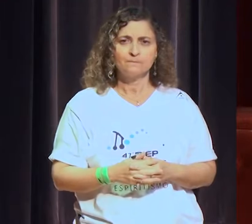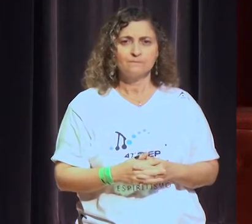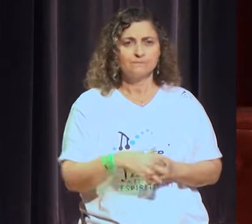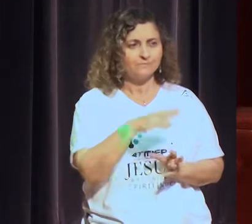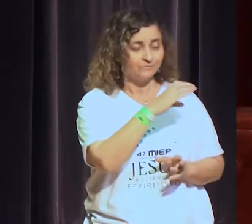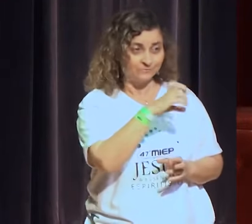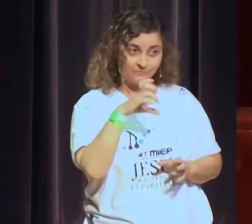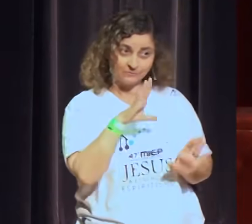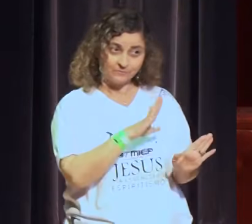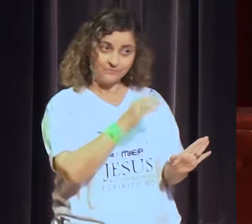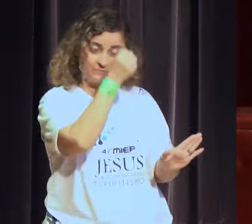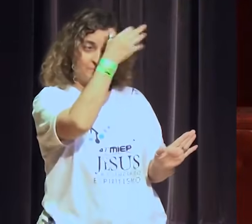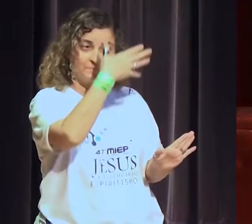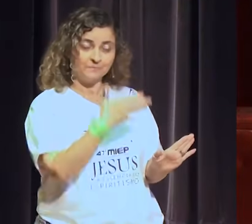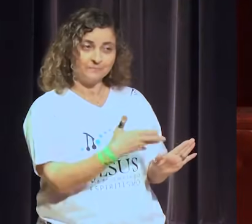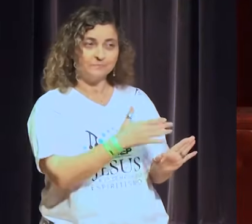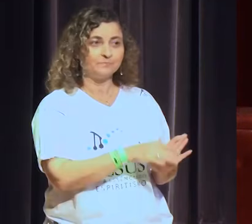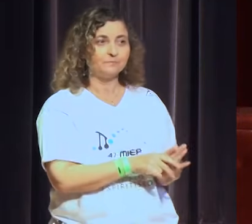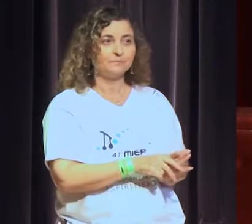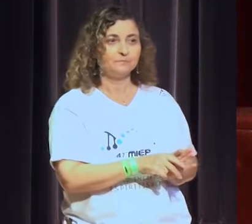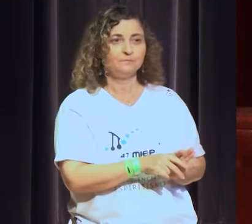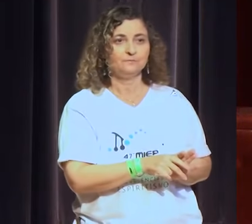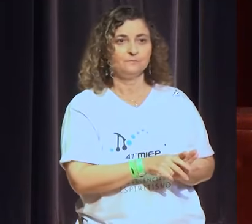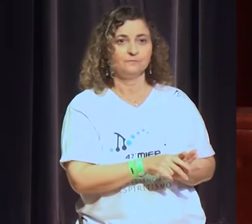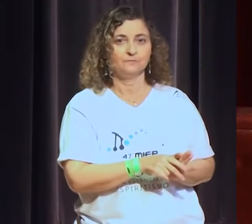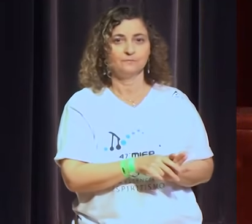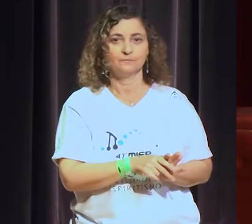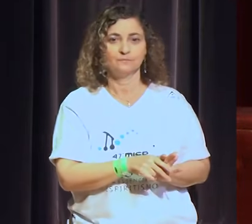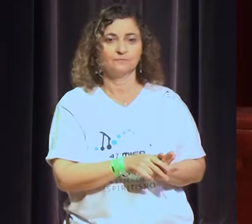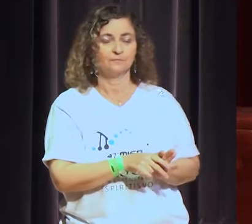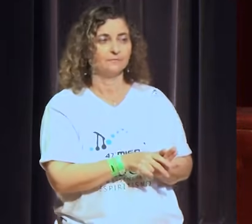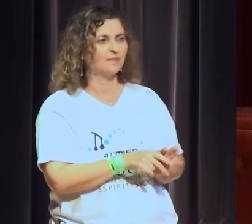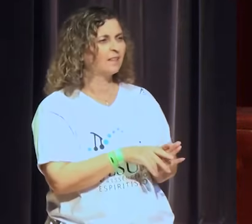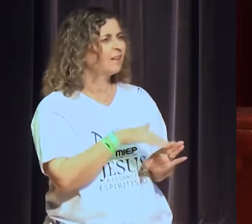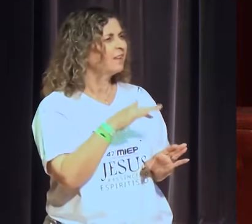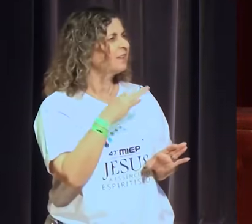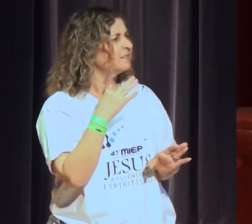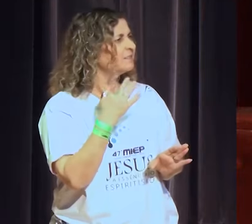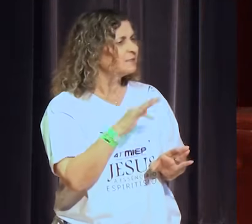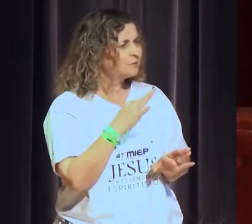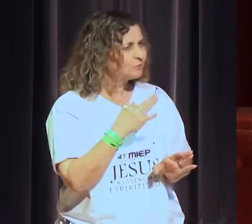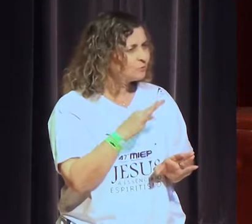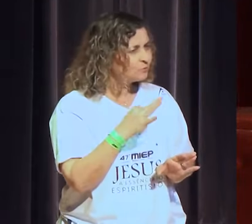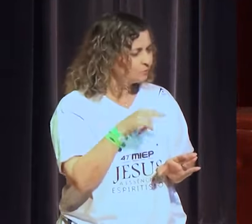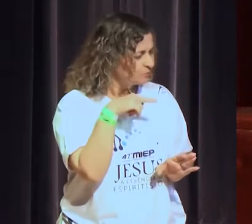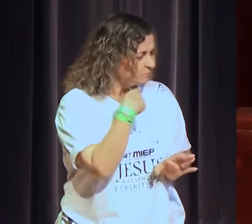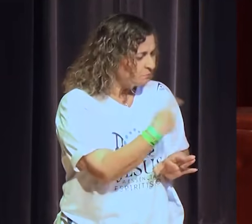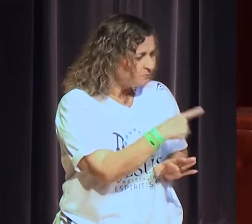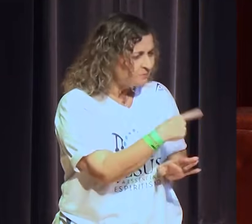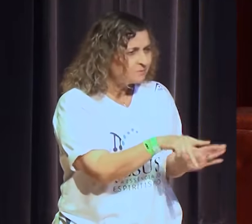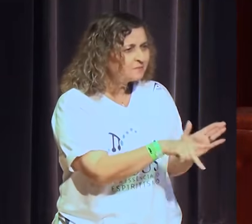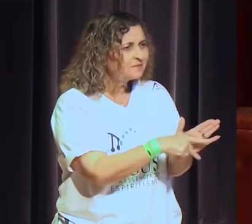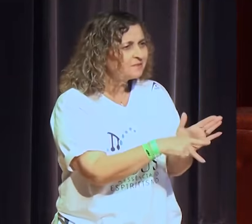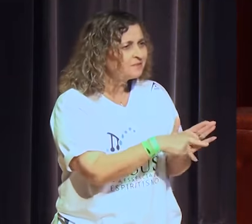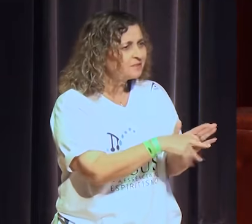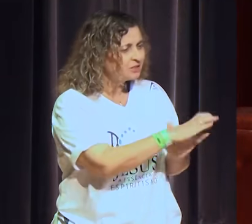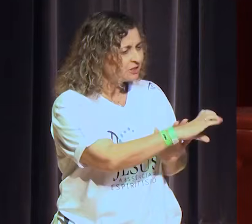Chico, deixa eu te perguntar uma coisa. A dor Xavier é maior do que a dor Silva?